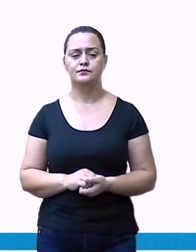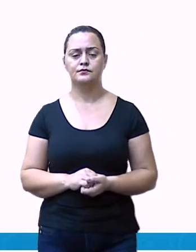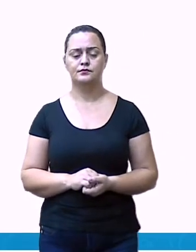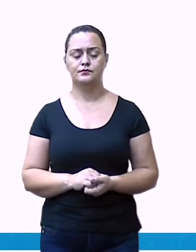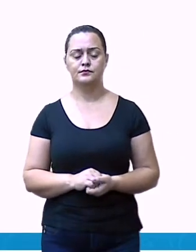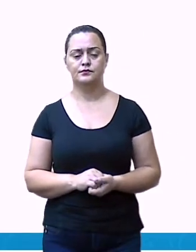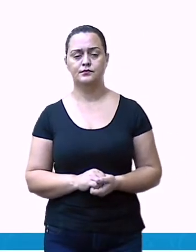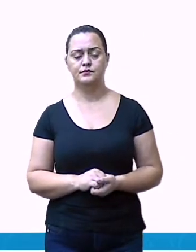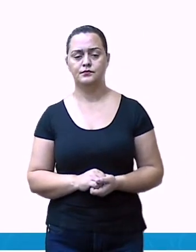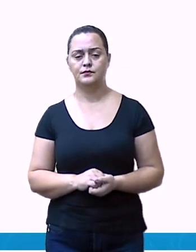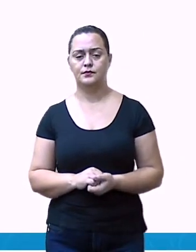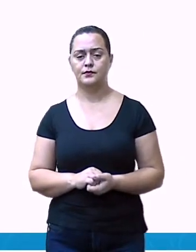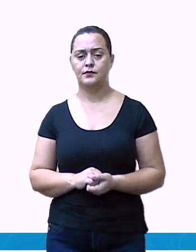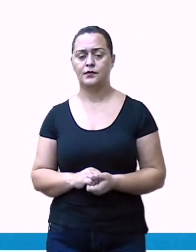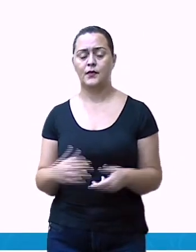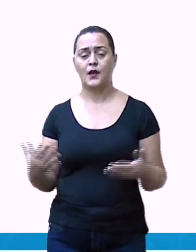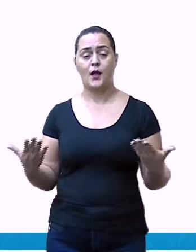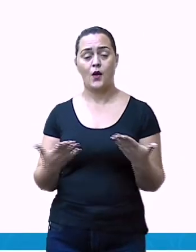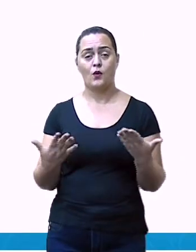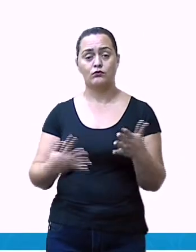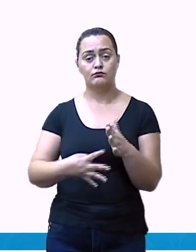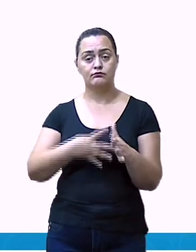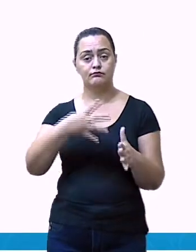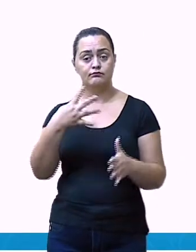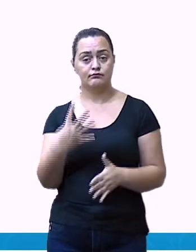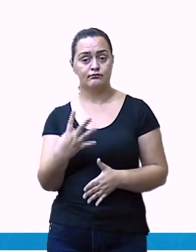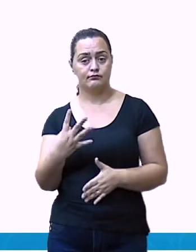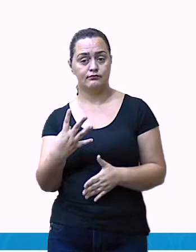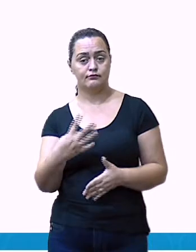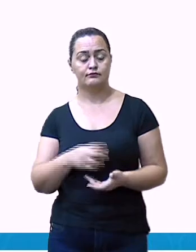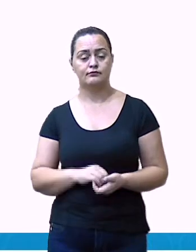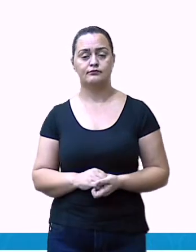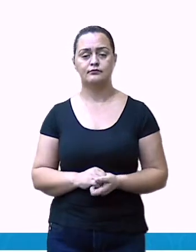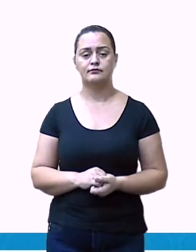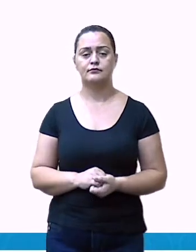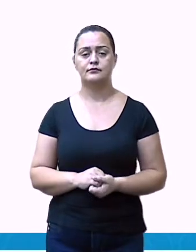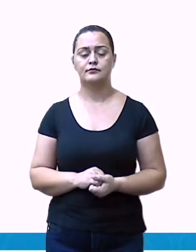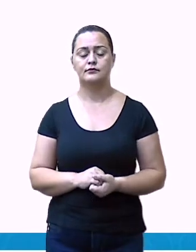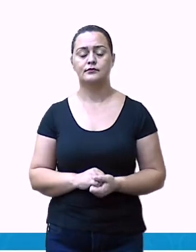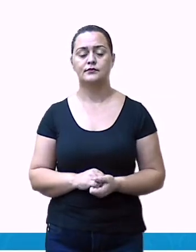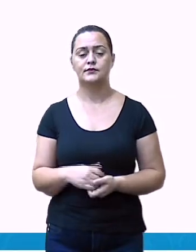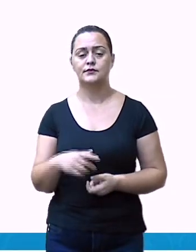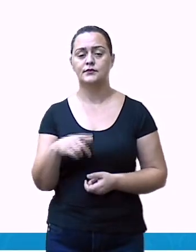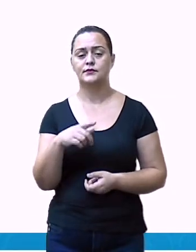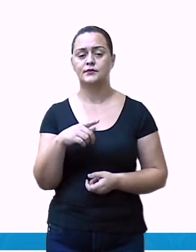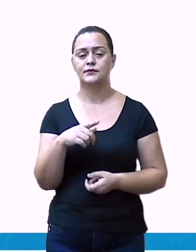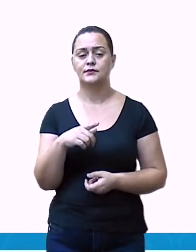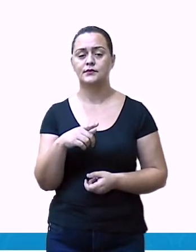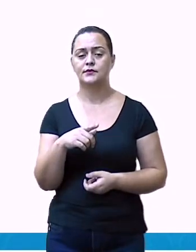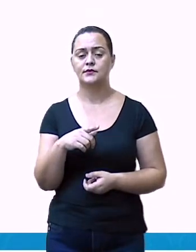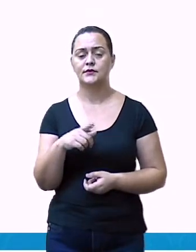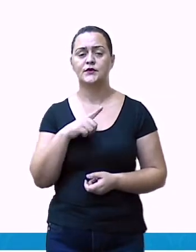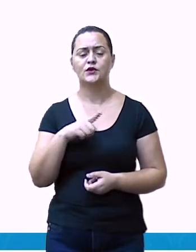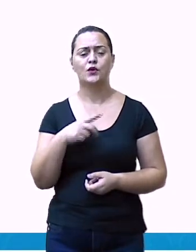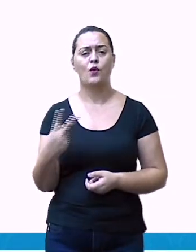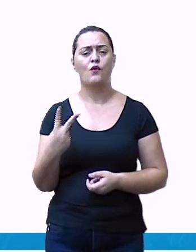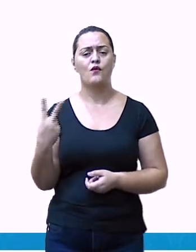decimais para que nós possamos memorizar. A quarta questão, que ela tinha o valor